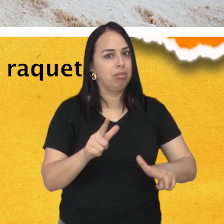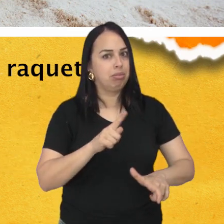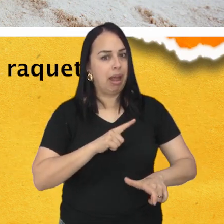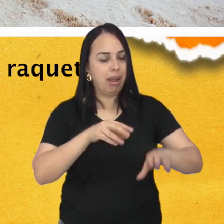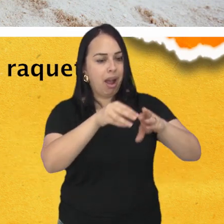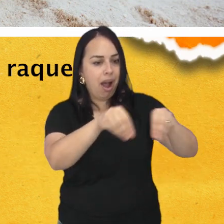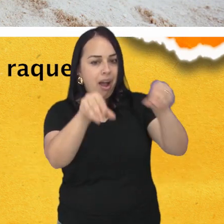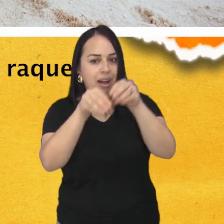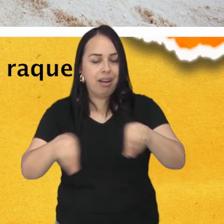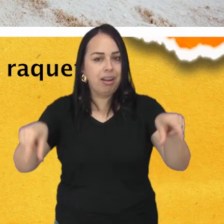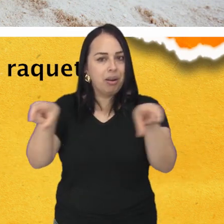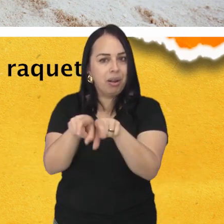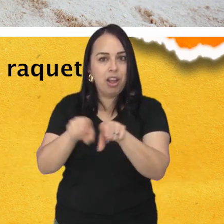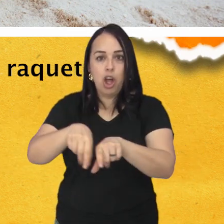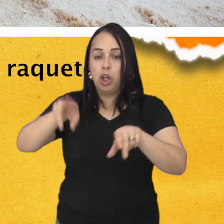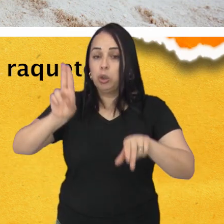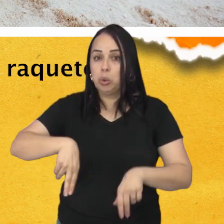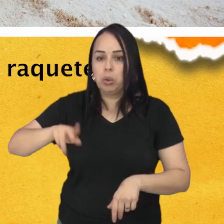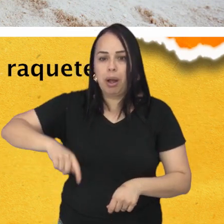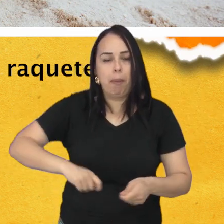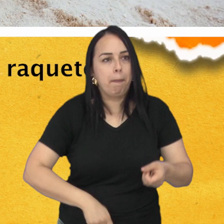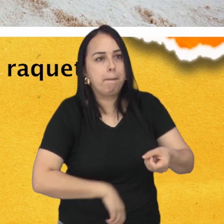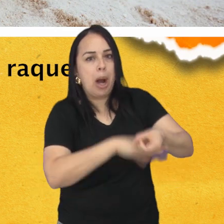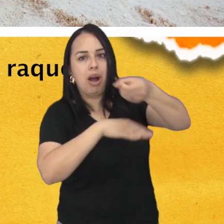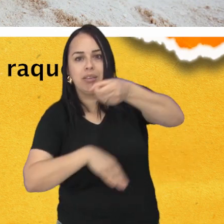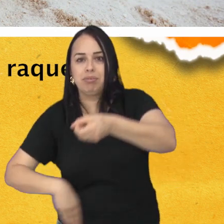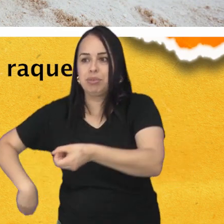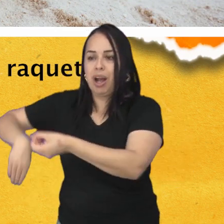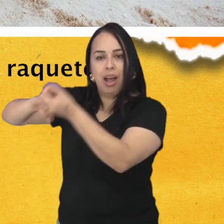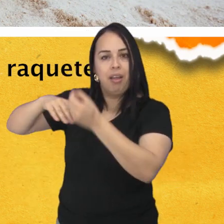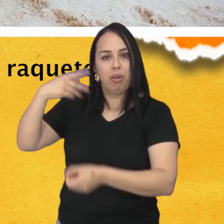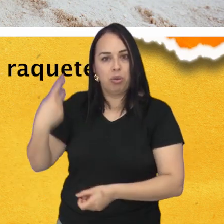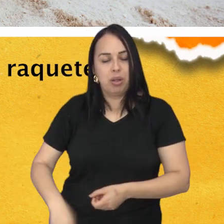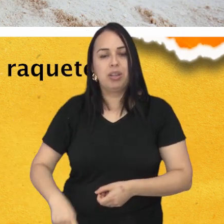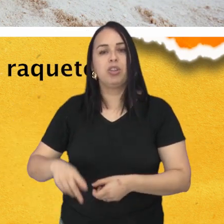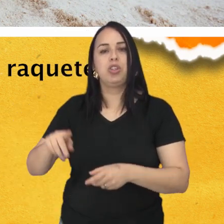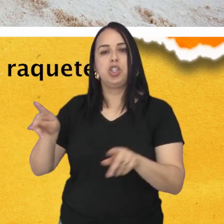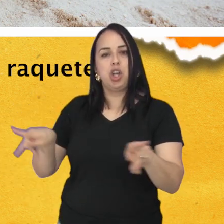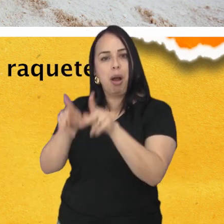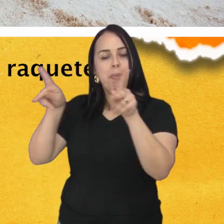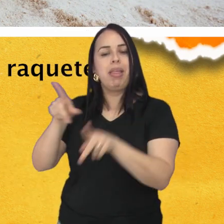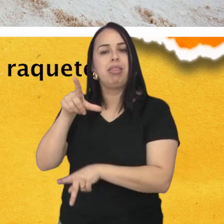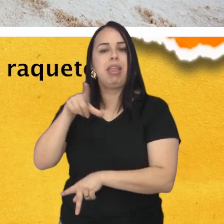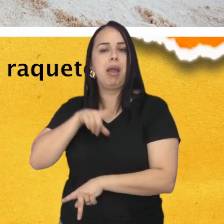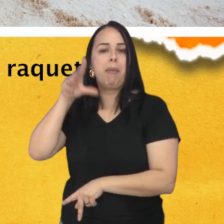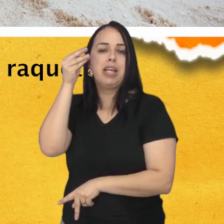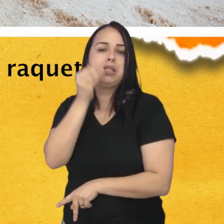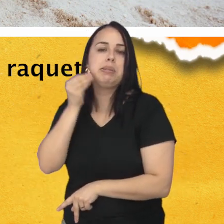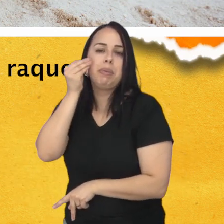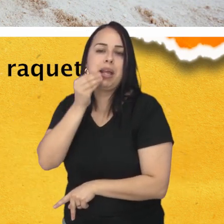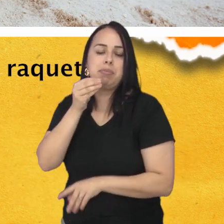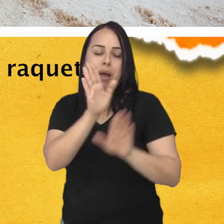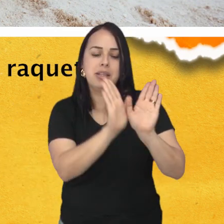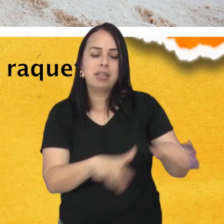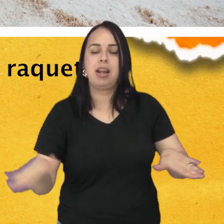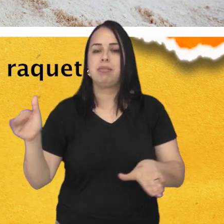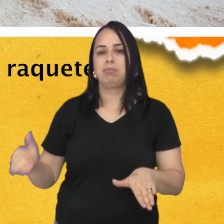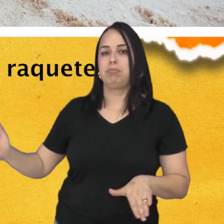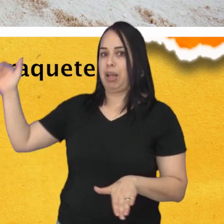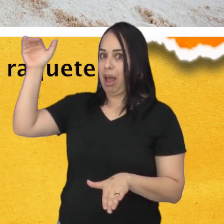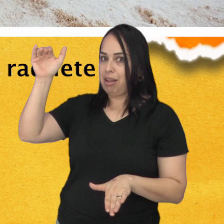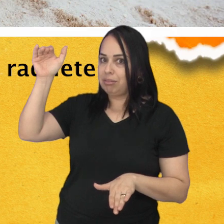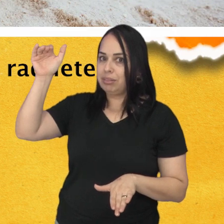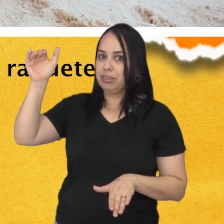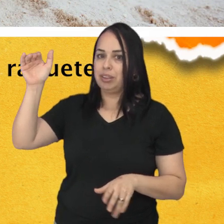pelo município. E para quem nunca praticou o beach tênis, um shopping na região sul da cidade traz essa experiência para crianças